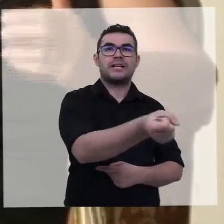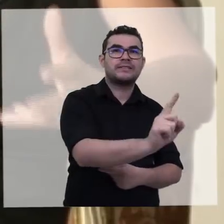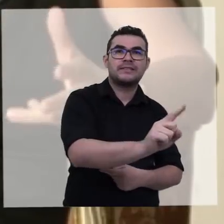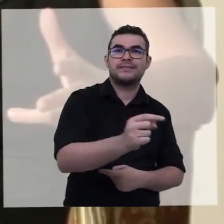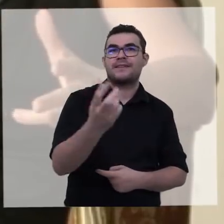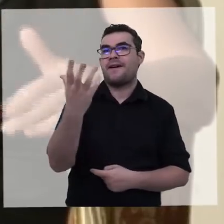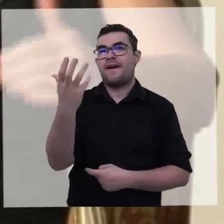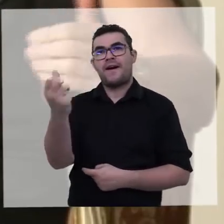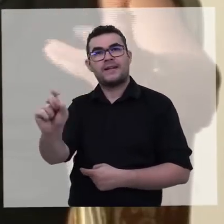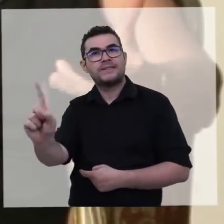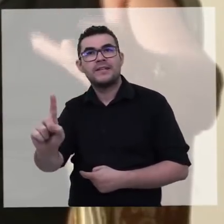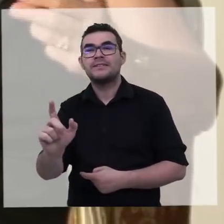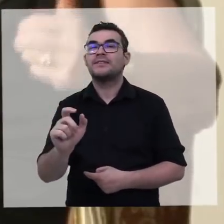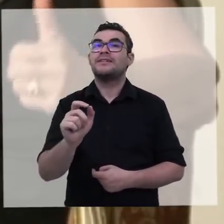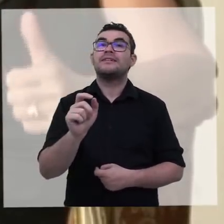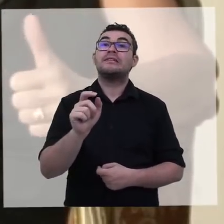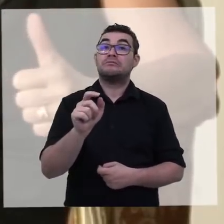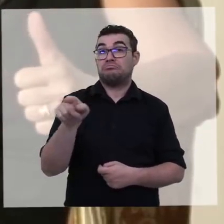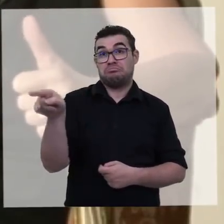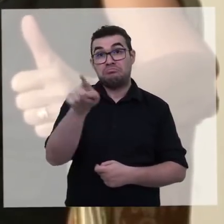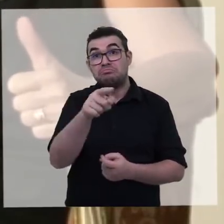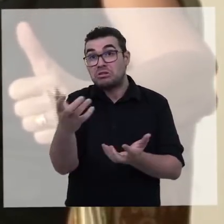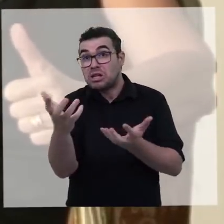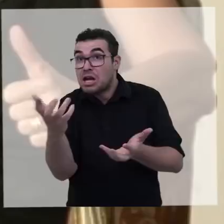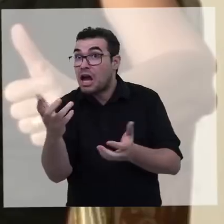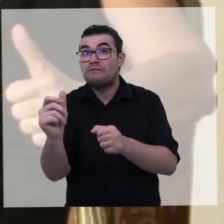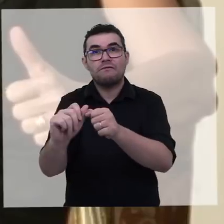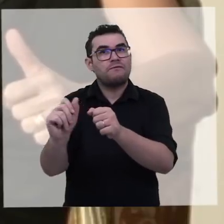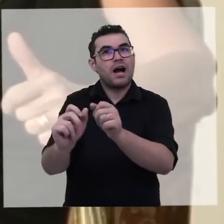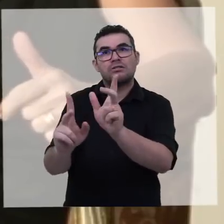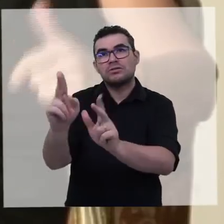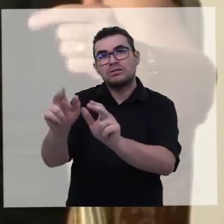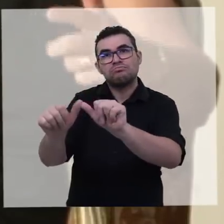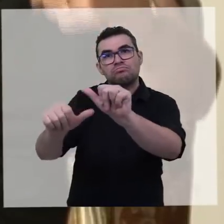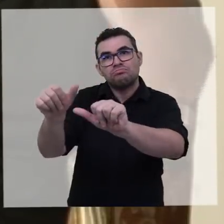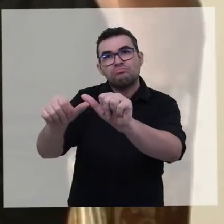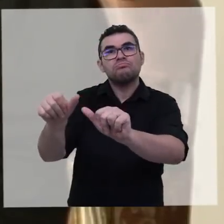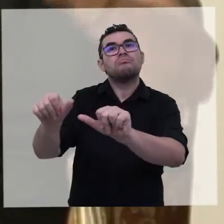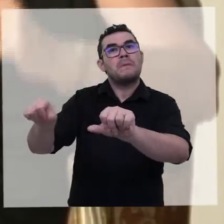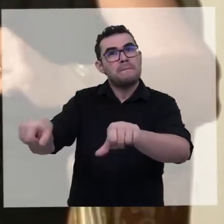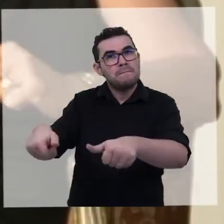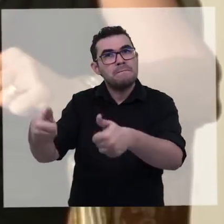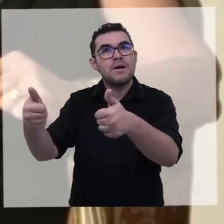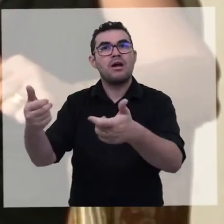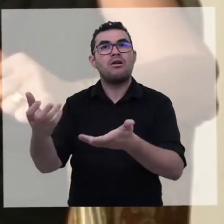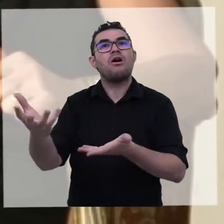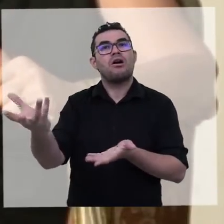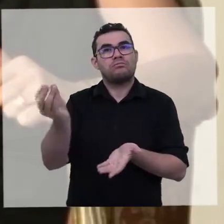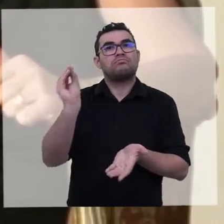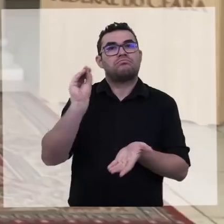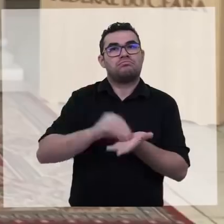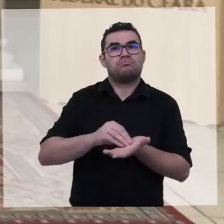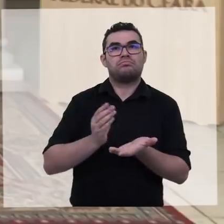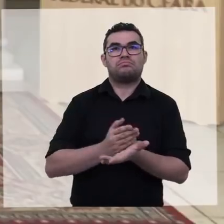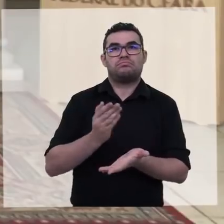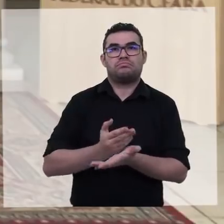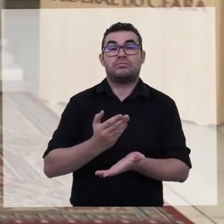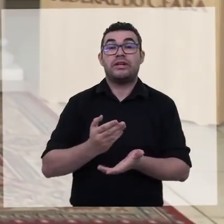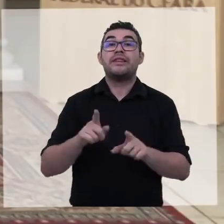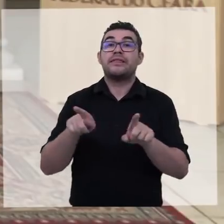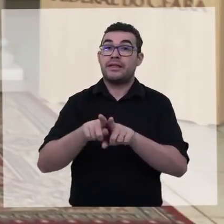para o autor, se quisesse vir um trabalho melhor. E comecei a buscar bases para indexar a